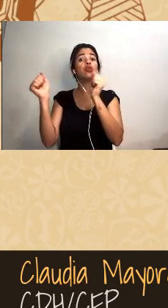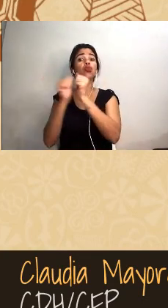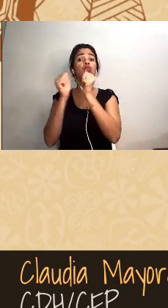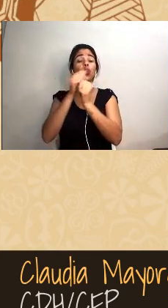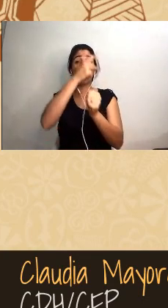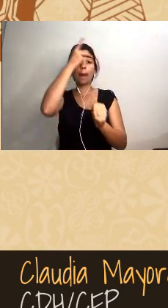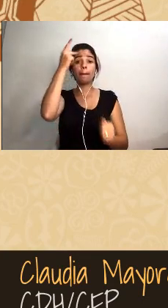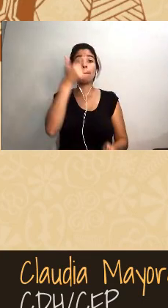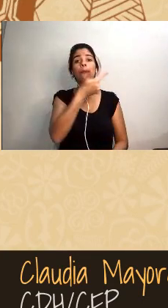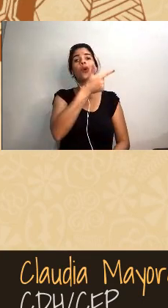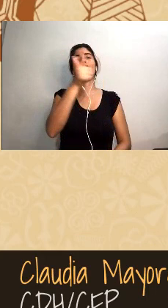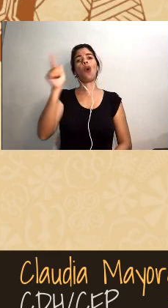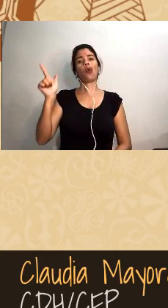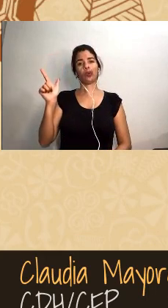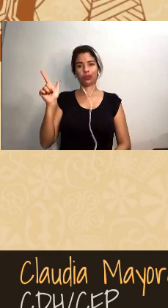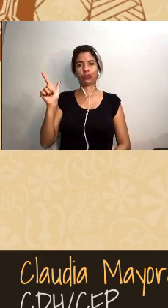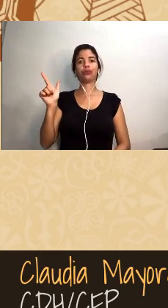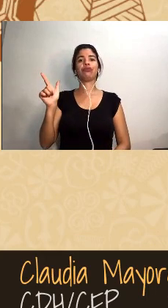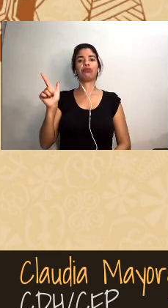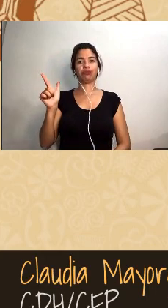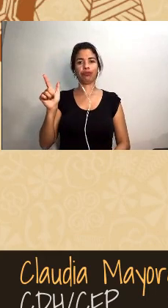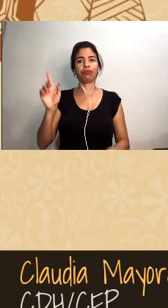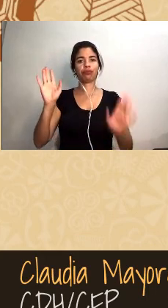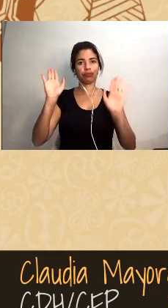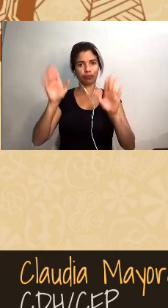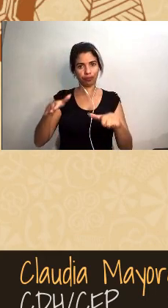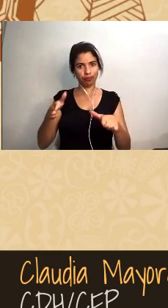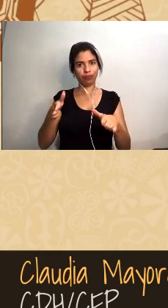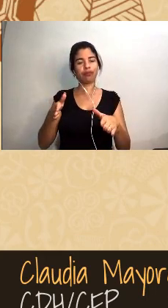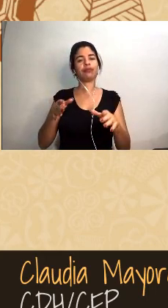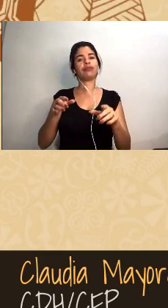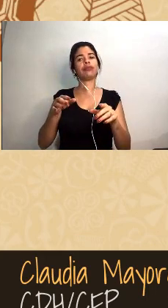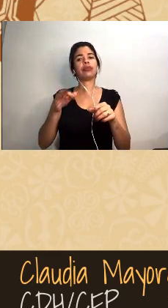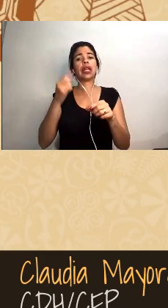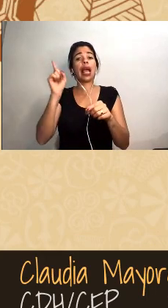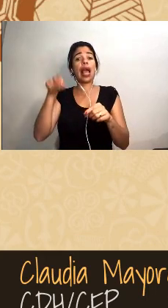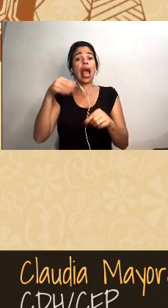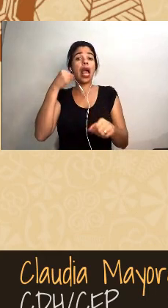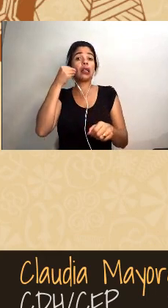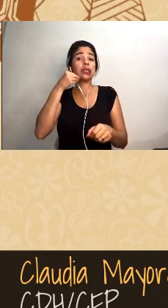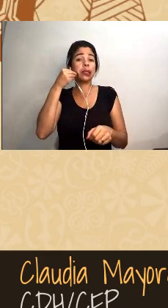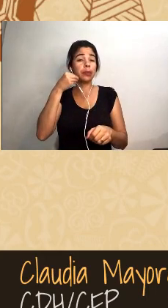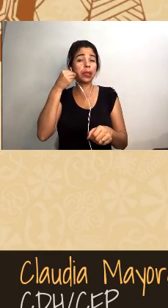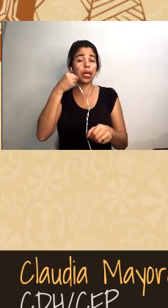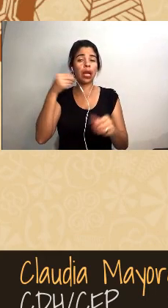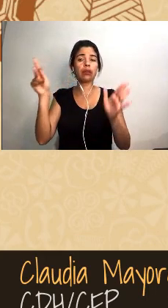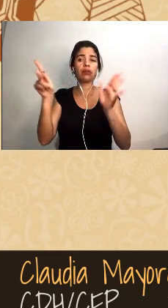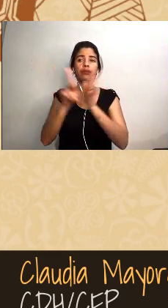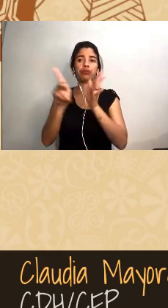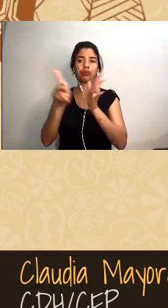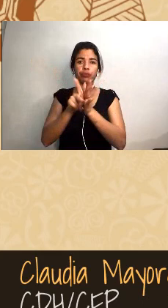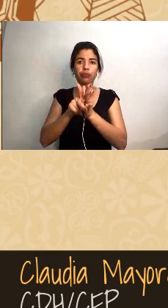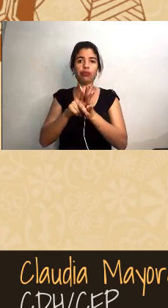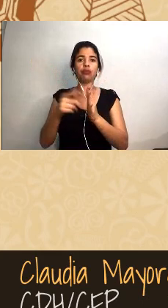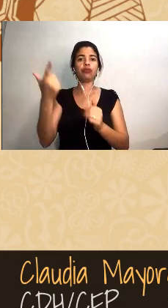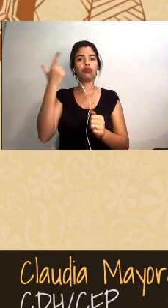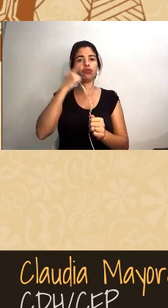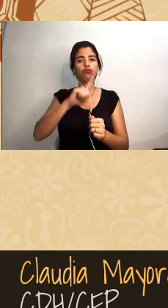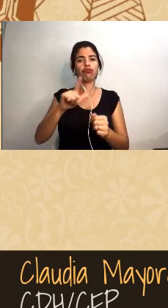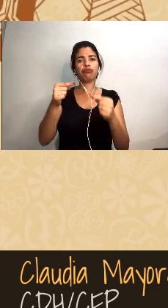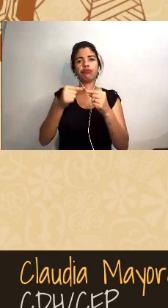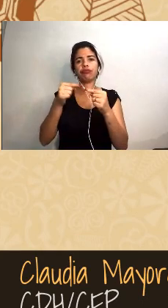né? E outras, assim. Mas é isso, é uma experiência de, sei lá,